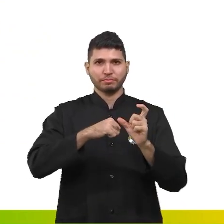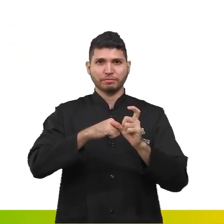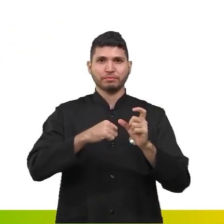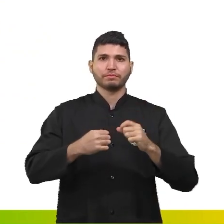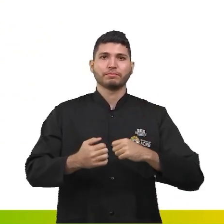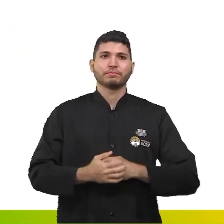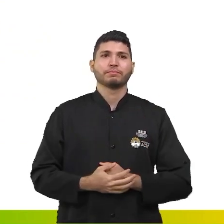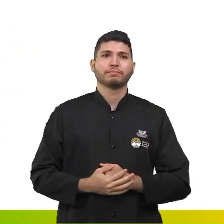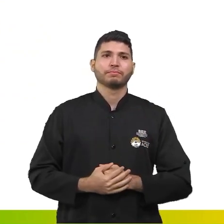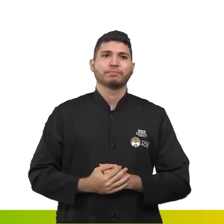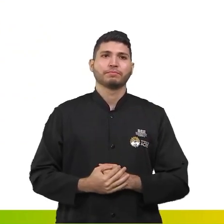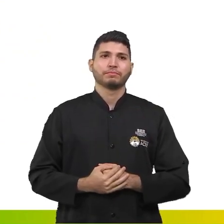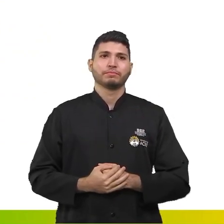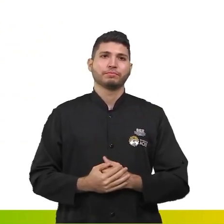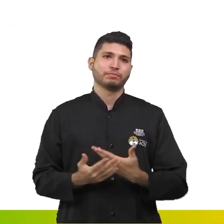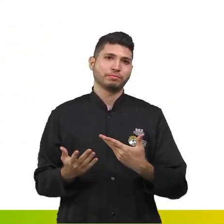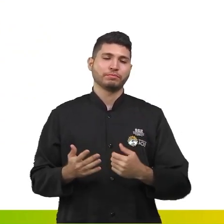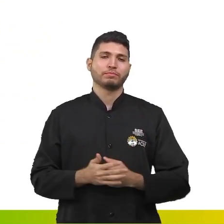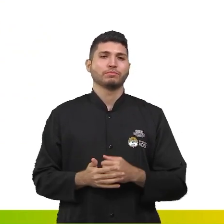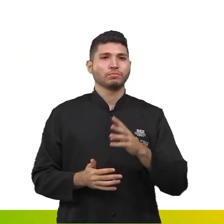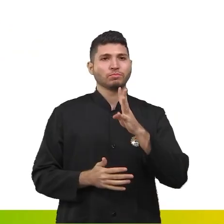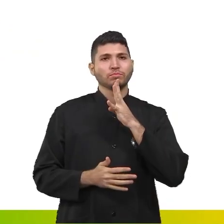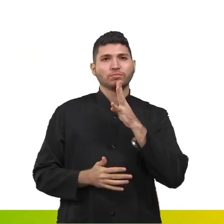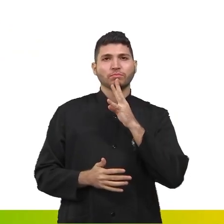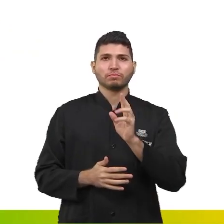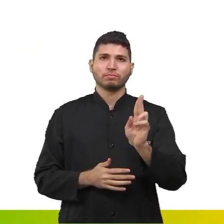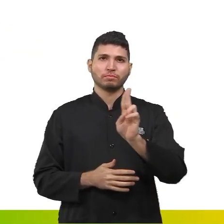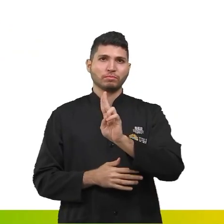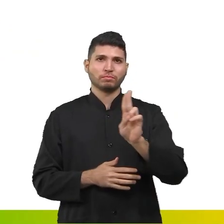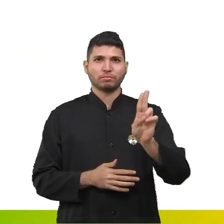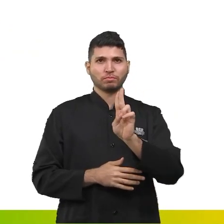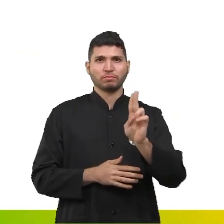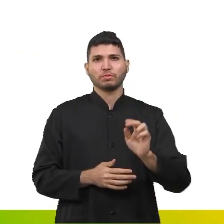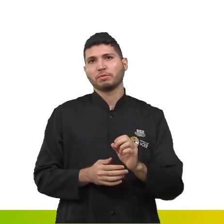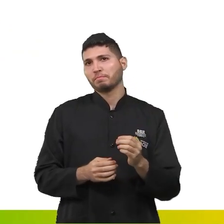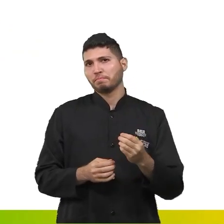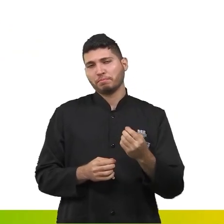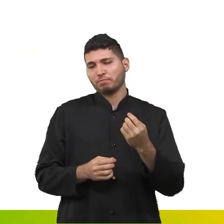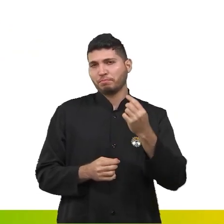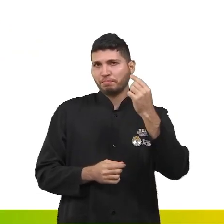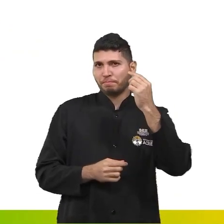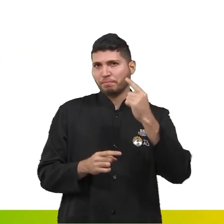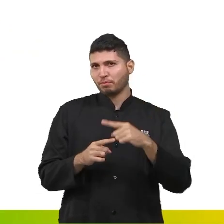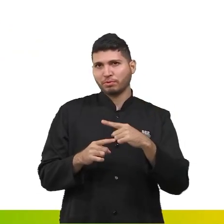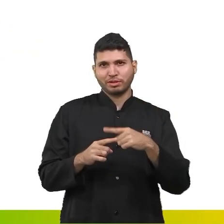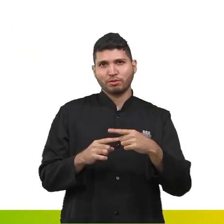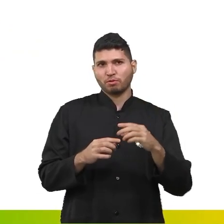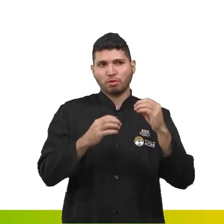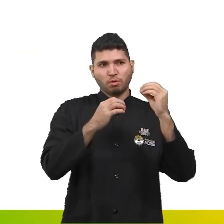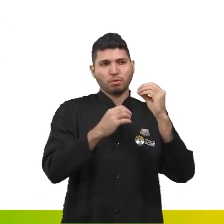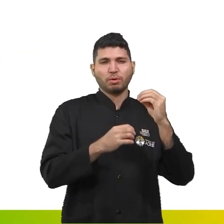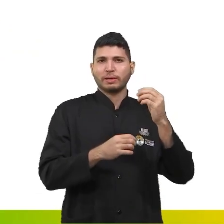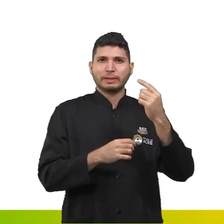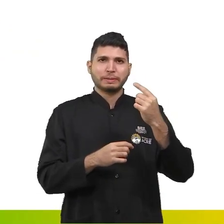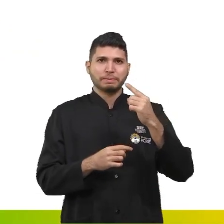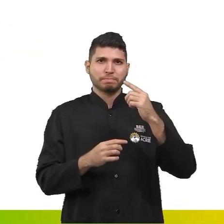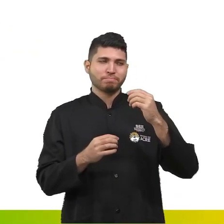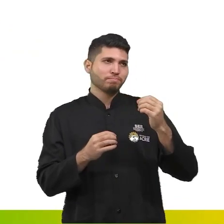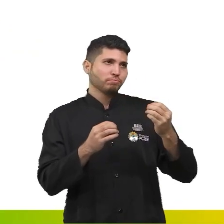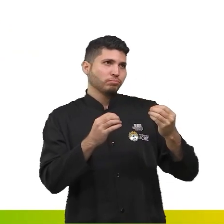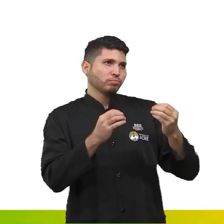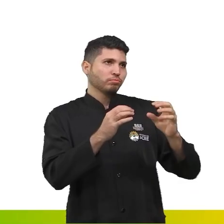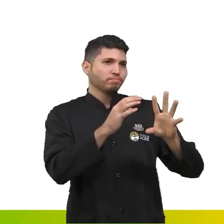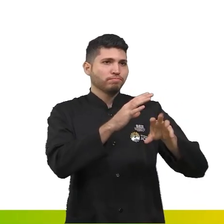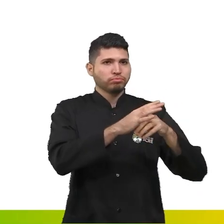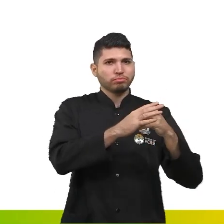¿ya? Sustantivo, também conhecido como nombres, porque nombrea as coisas, os objetos, os fenômenos da natureza,